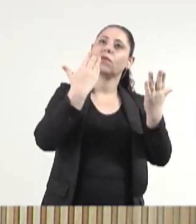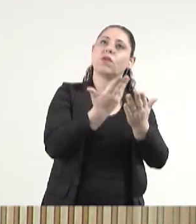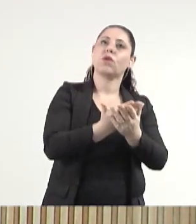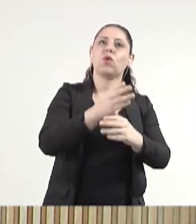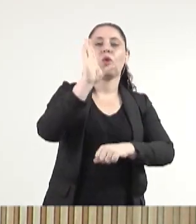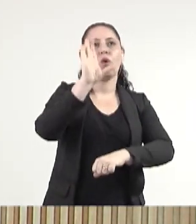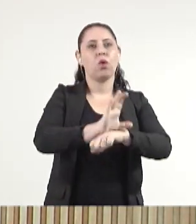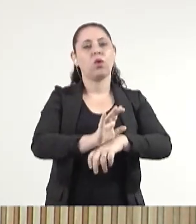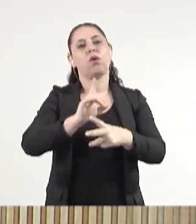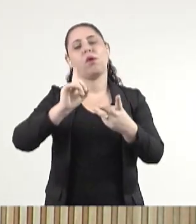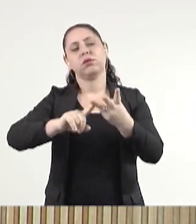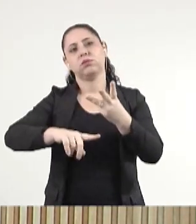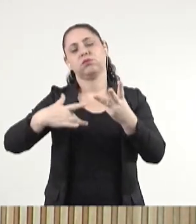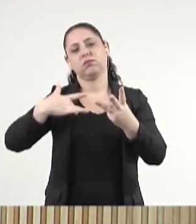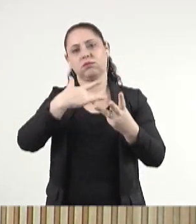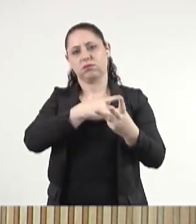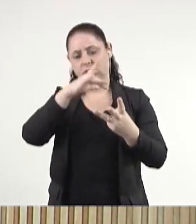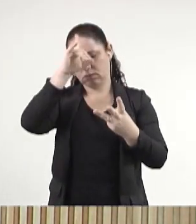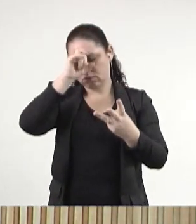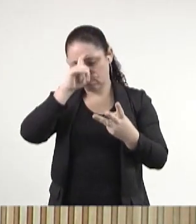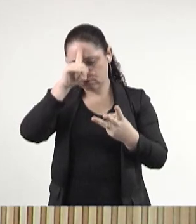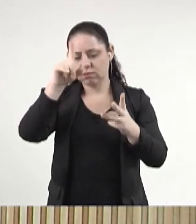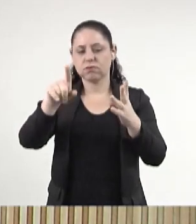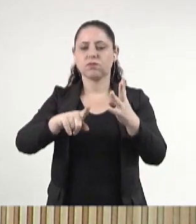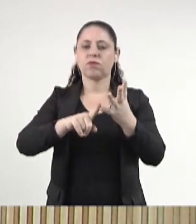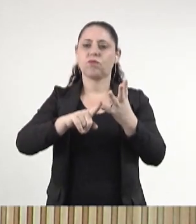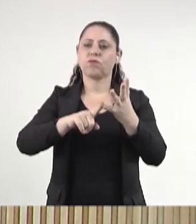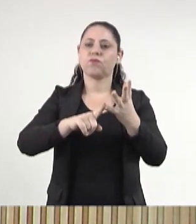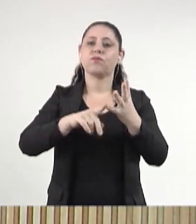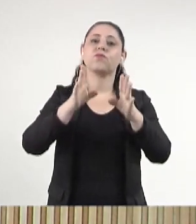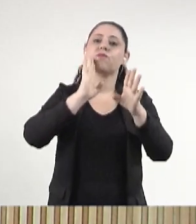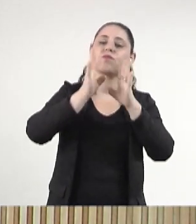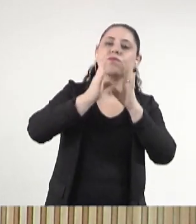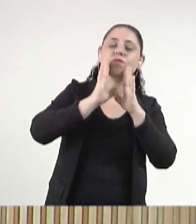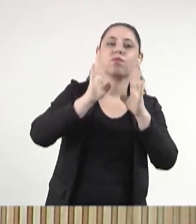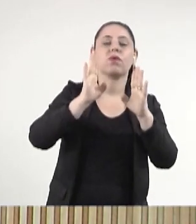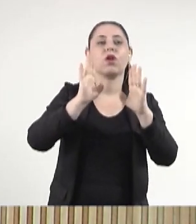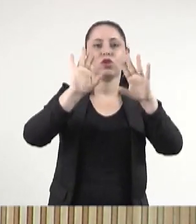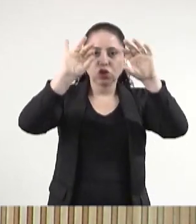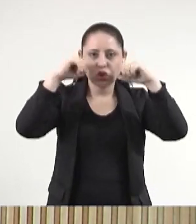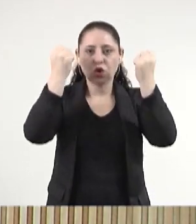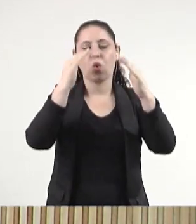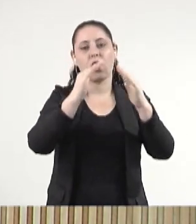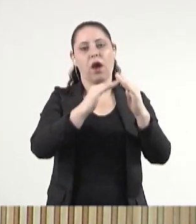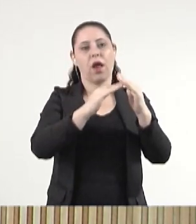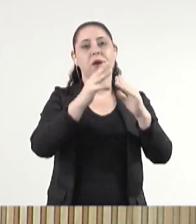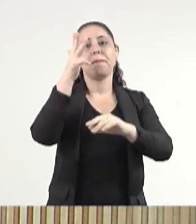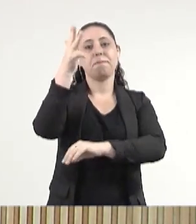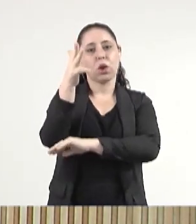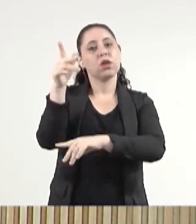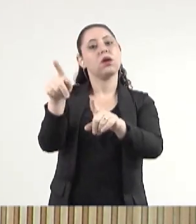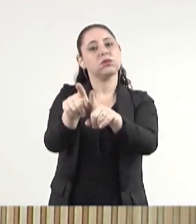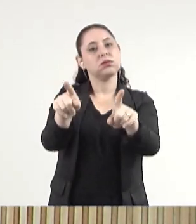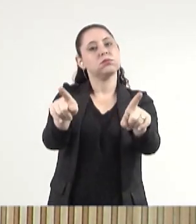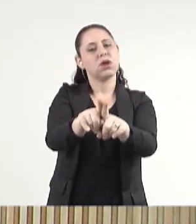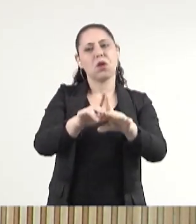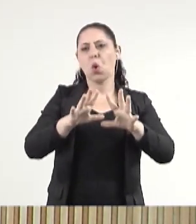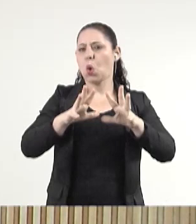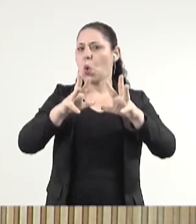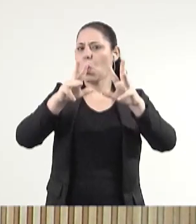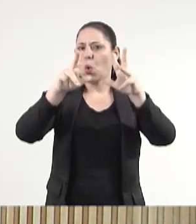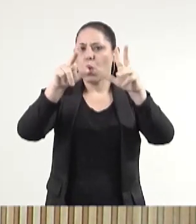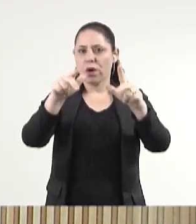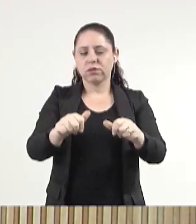creches, saúde, postos de saúde, hospitais, entretenimento, cinema, casas de show, hospedagem, também estão aí